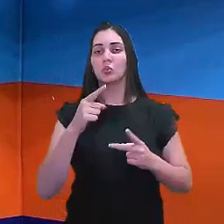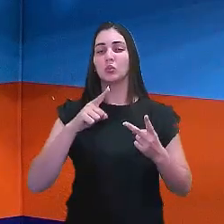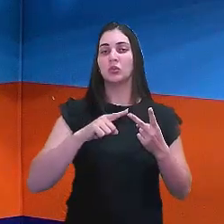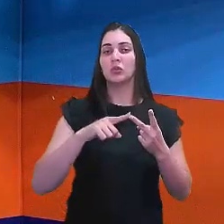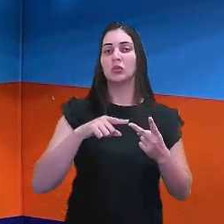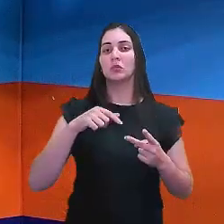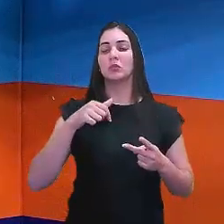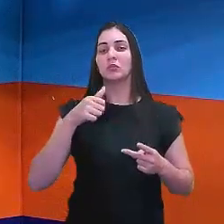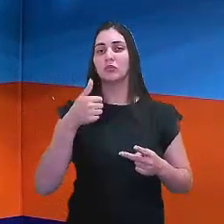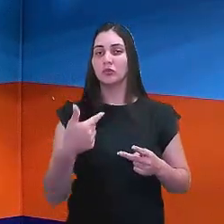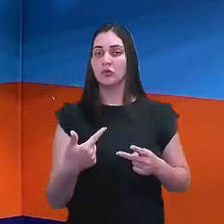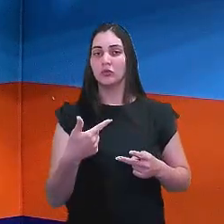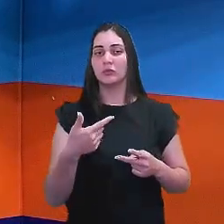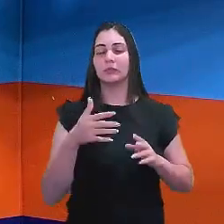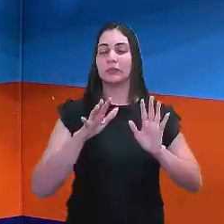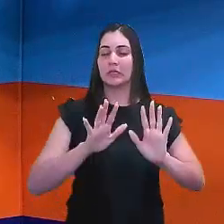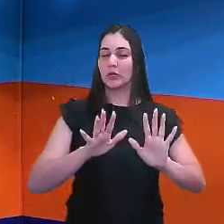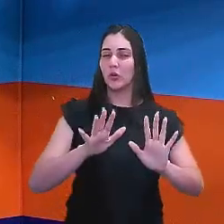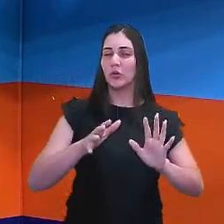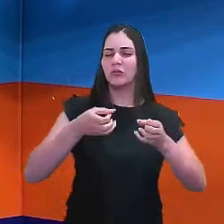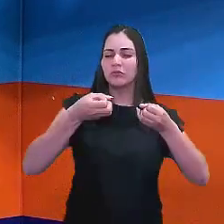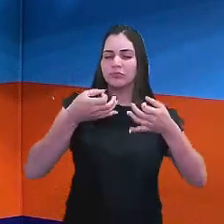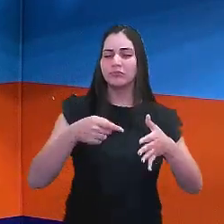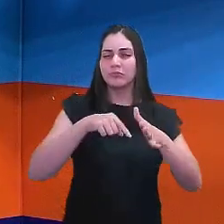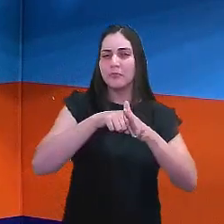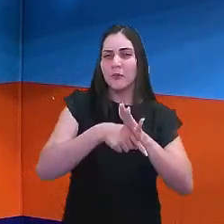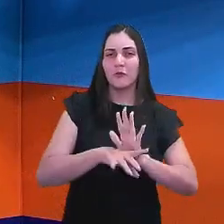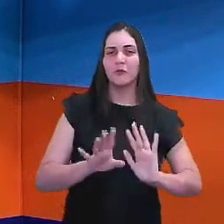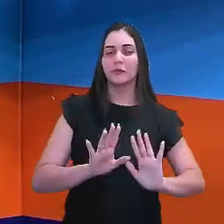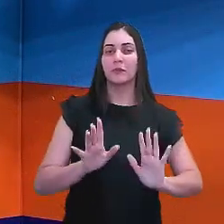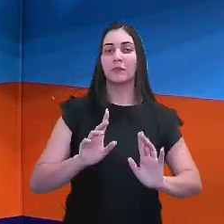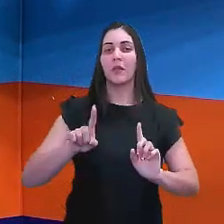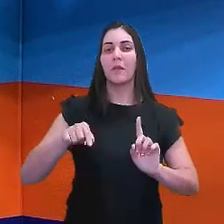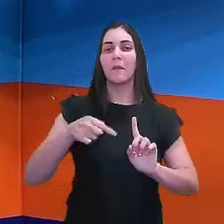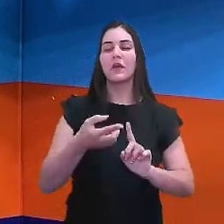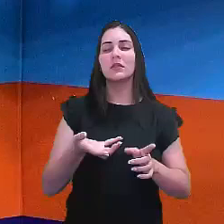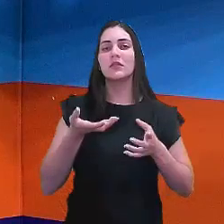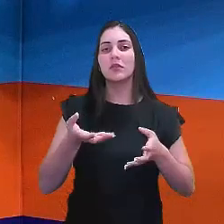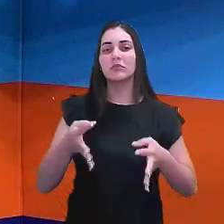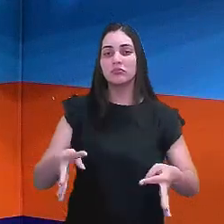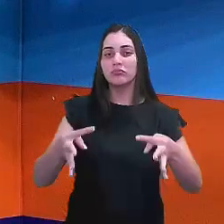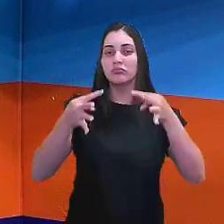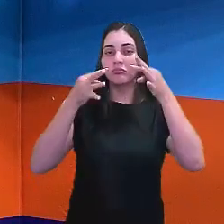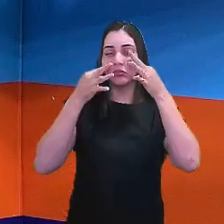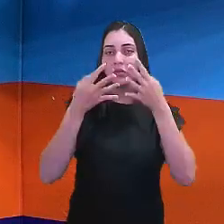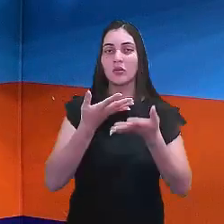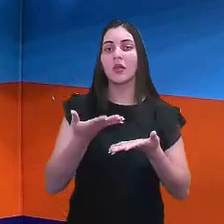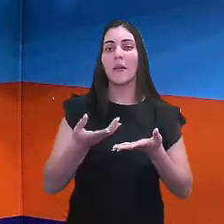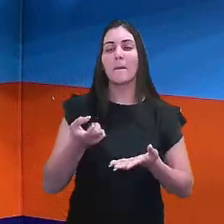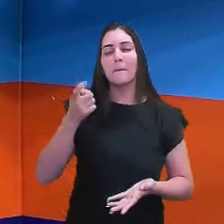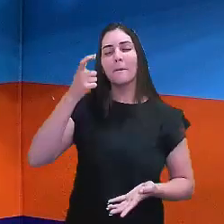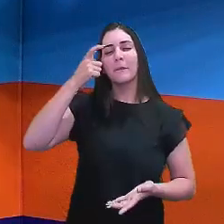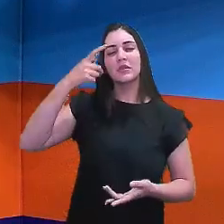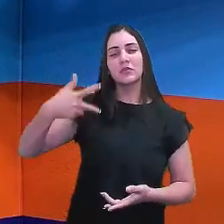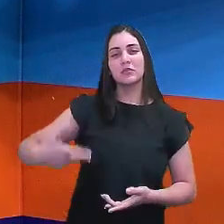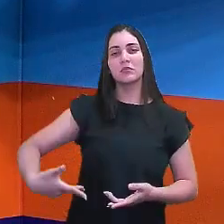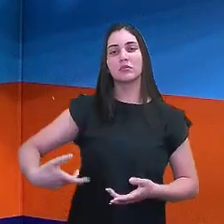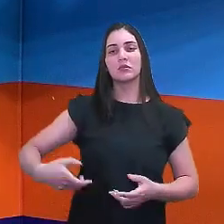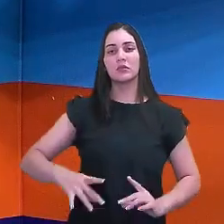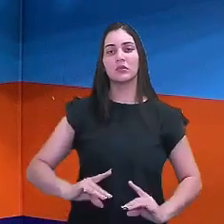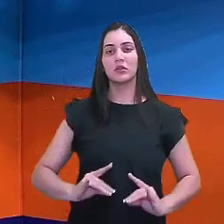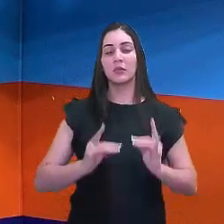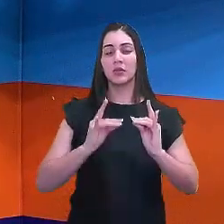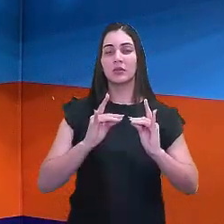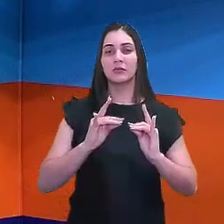caso da gente, a gente não vai abordar isso de forma tão profunda. Mas o que eu quero chamar a atenção para vocês. Pensou em diabetes, não tem como a gente não pensar,